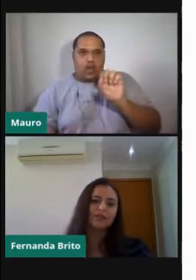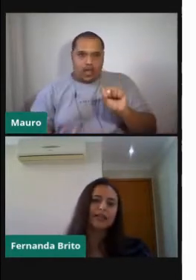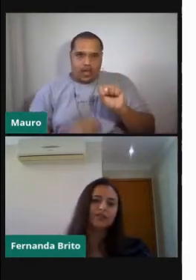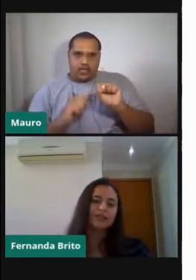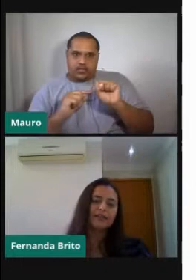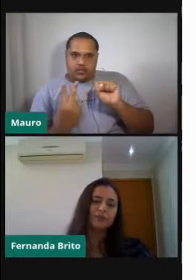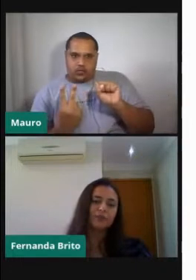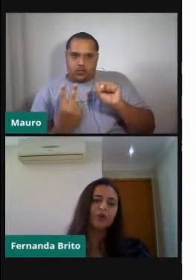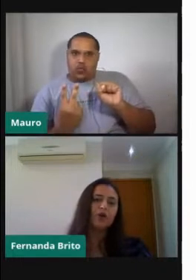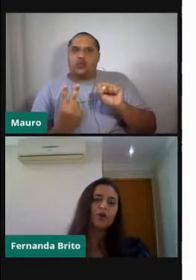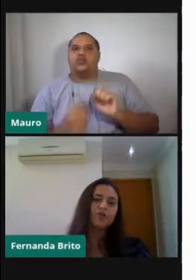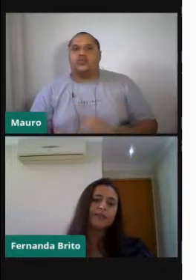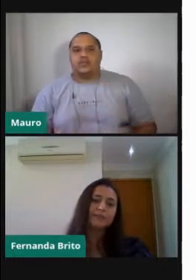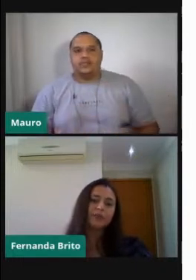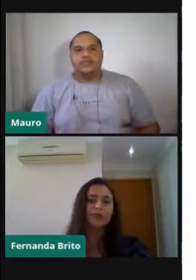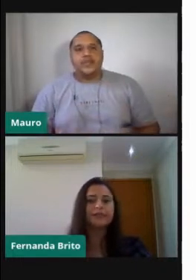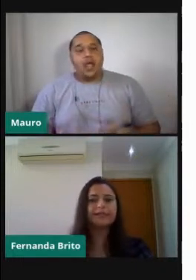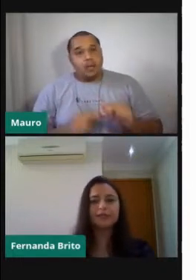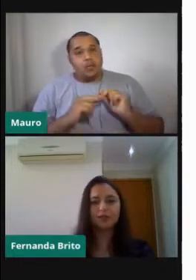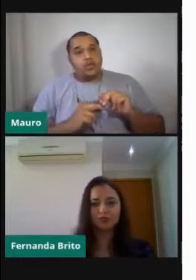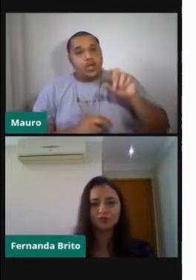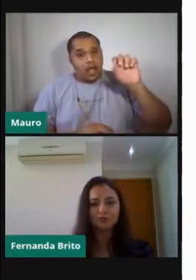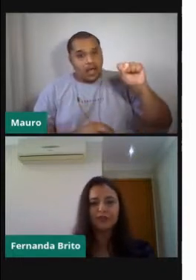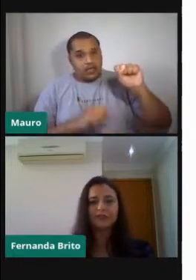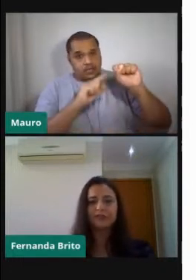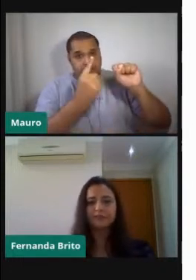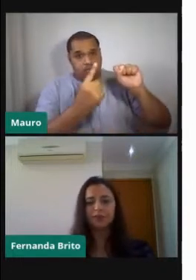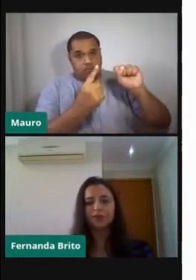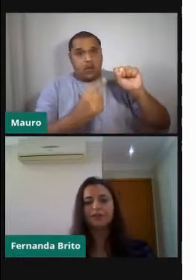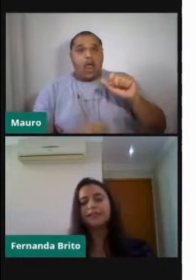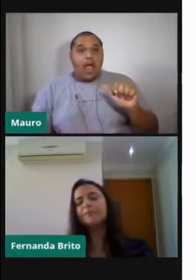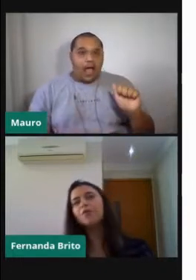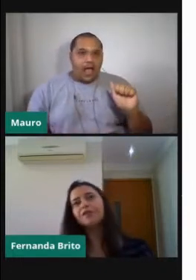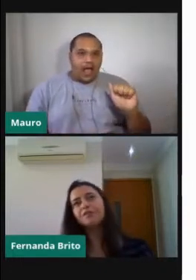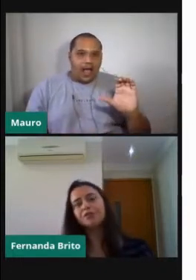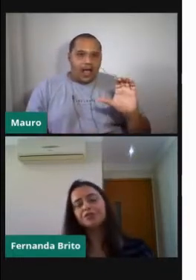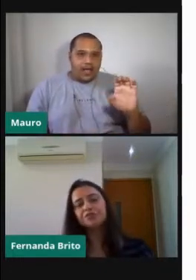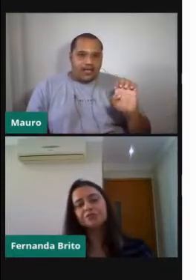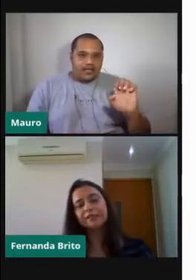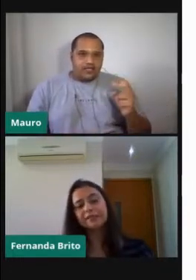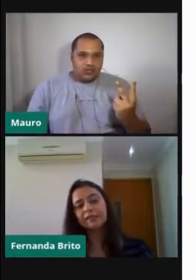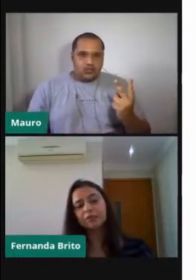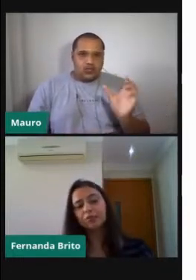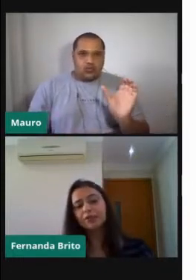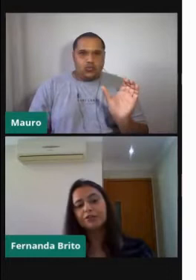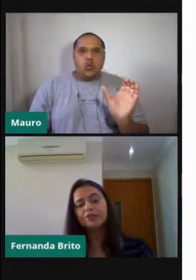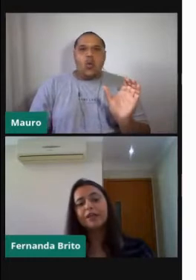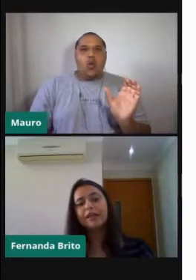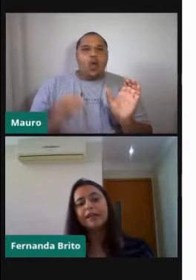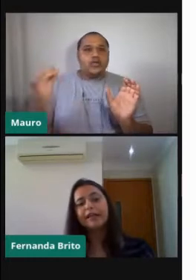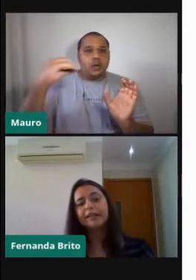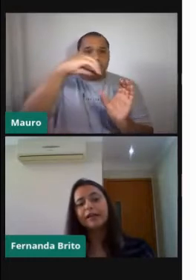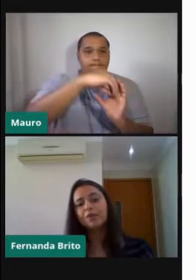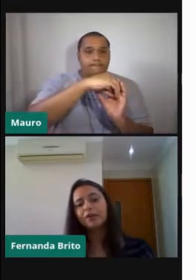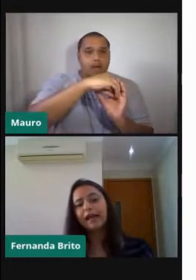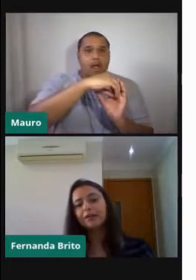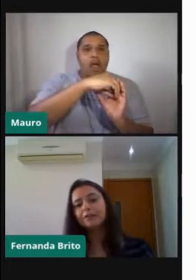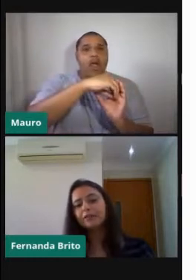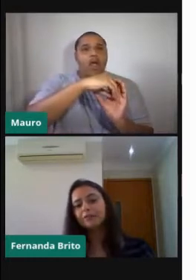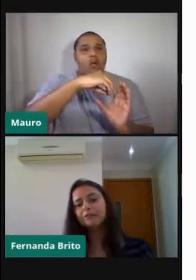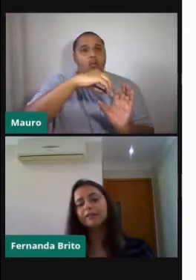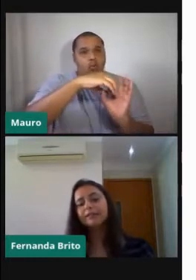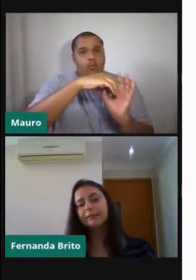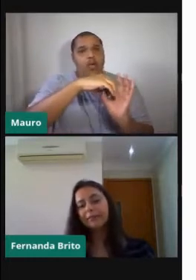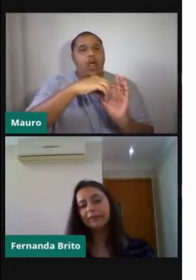da subunidade S1 com os receptores ACE2, né, os receptores da enzima conversora de angiotensina 2, ele é